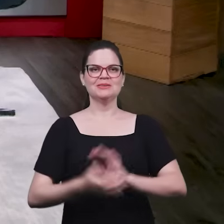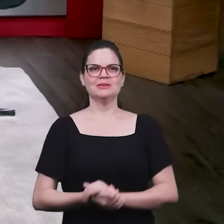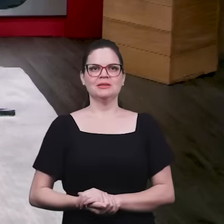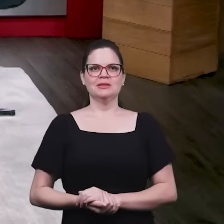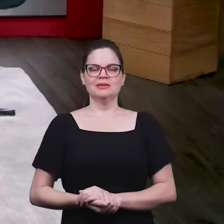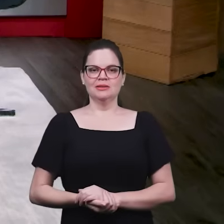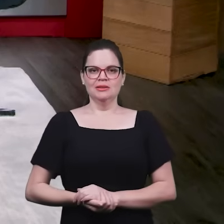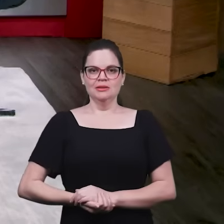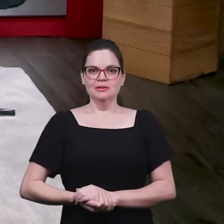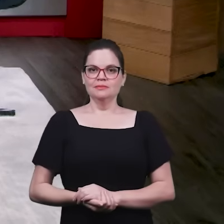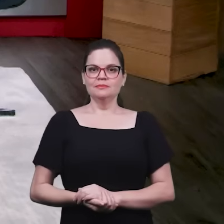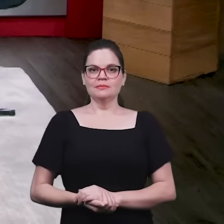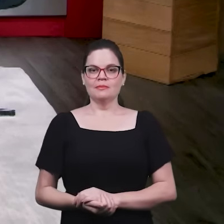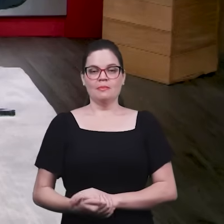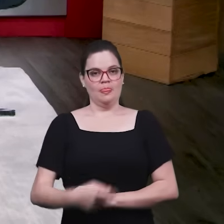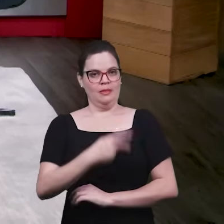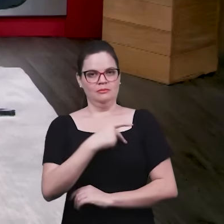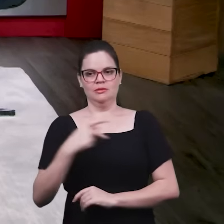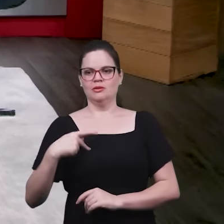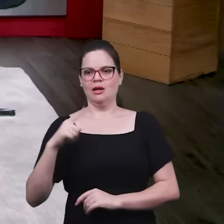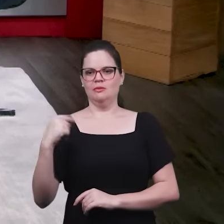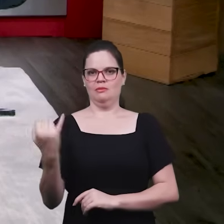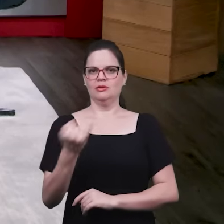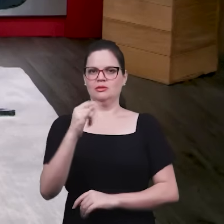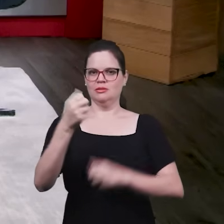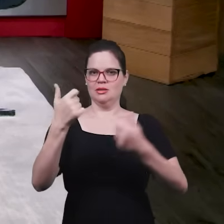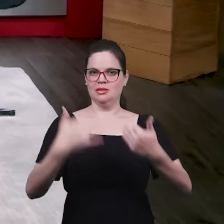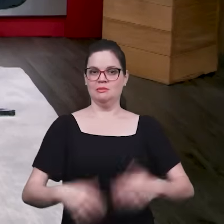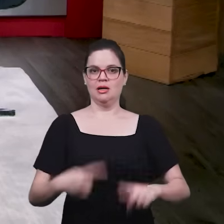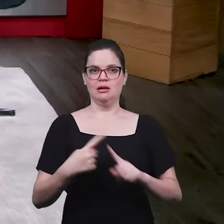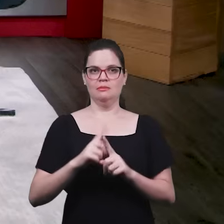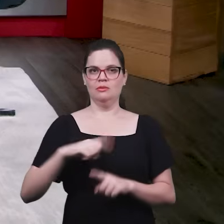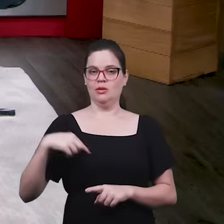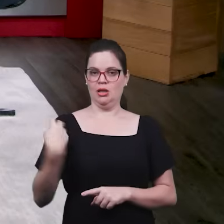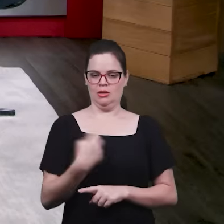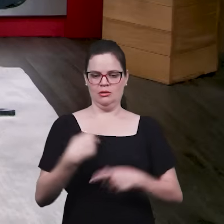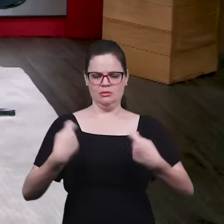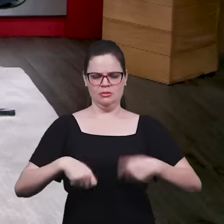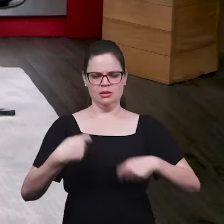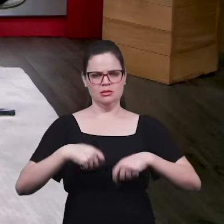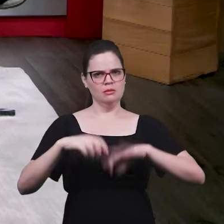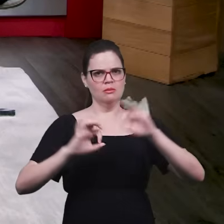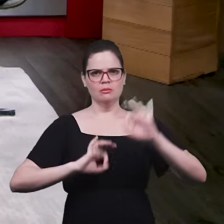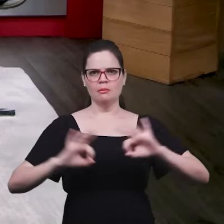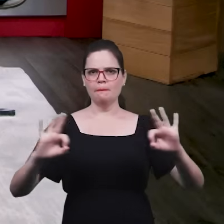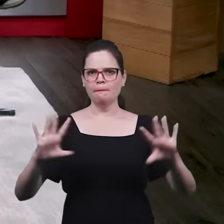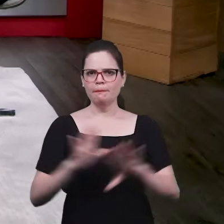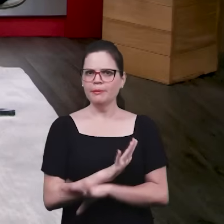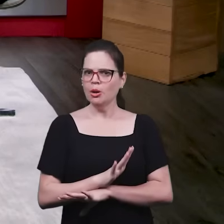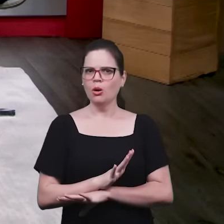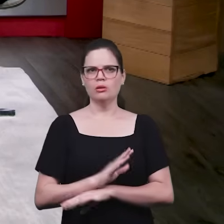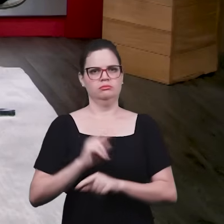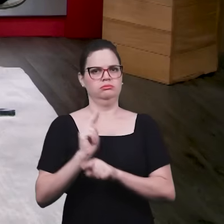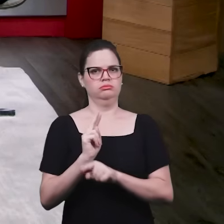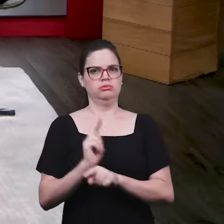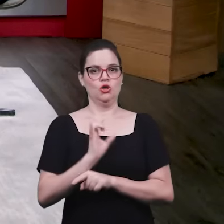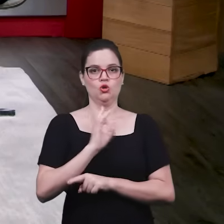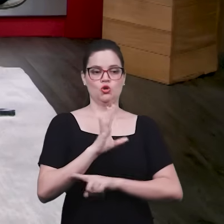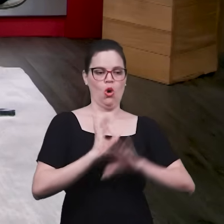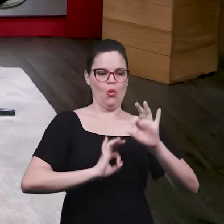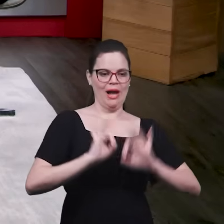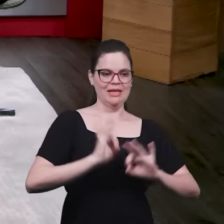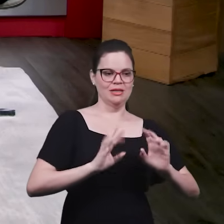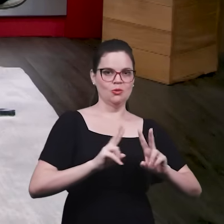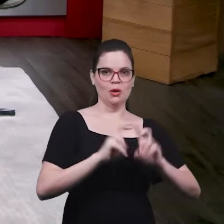pastor? É muito importante quando o senhor fala, porque nós estamos com uma igreja que está preparada e nós estamos nos organizando para